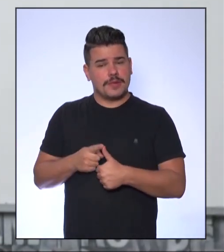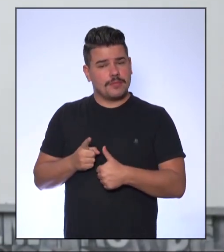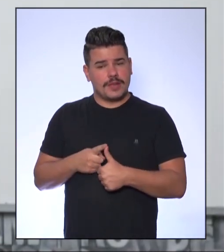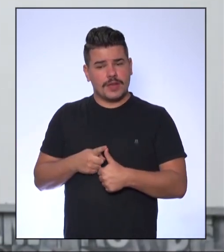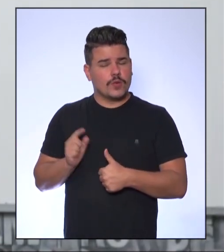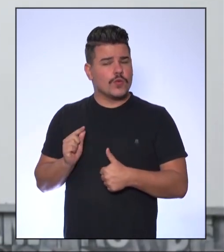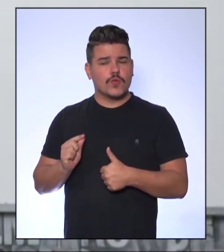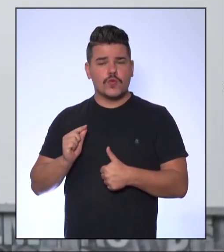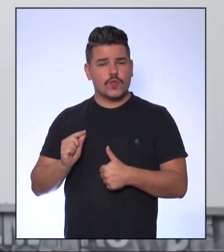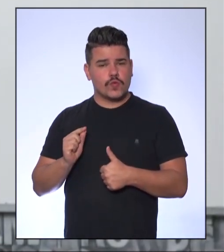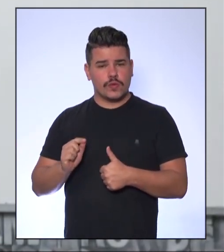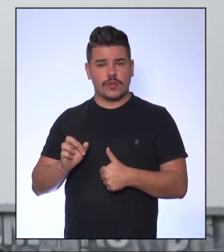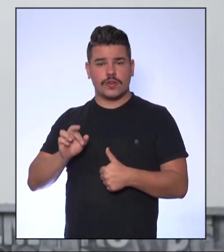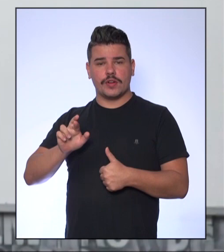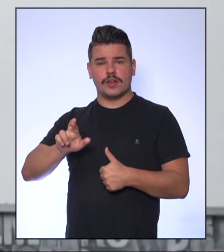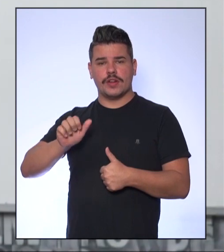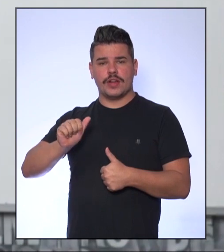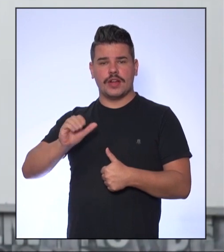o